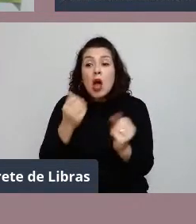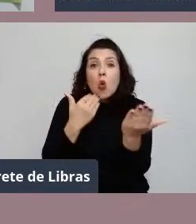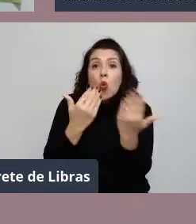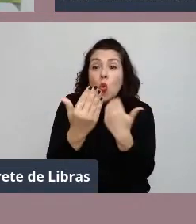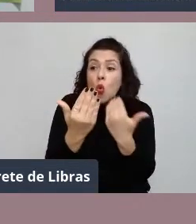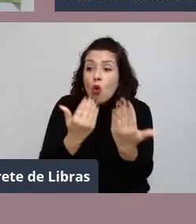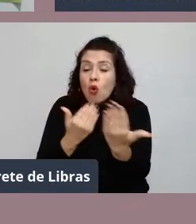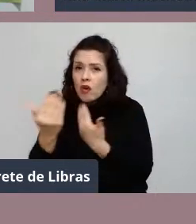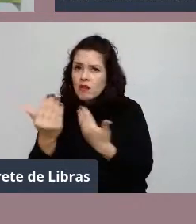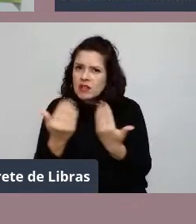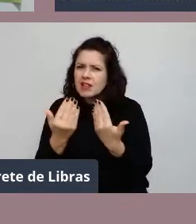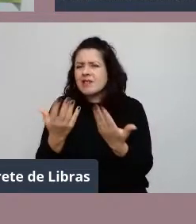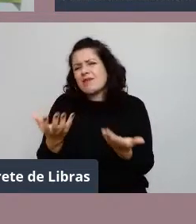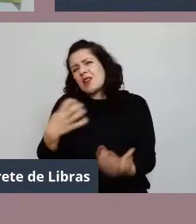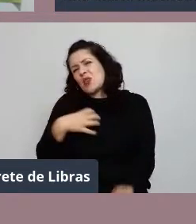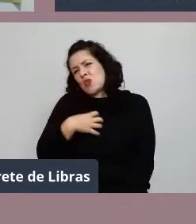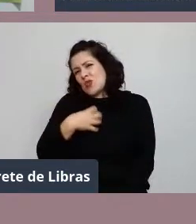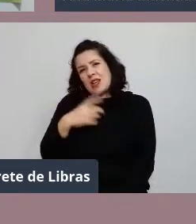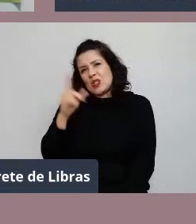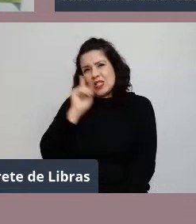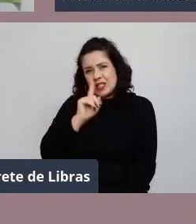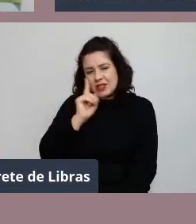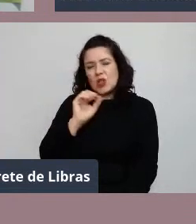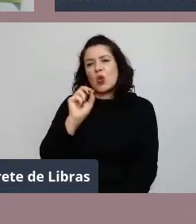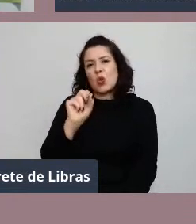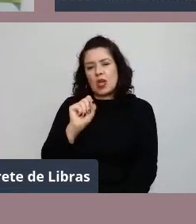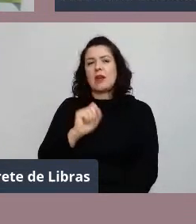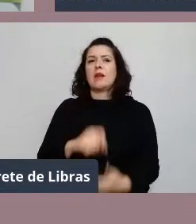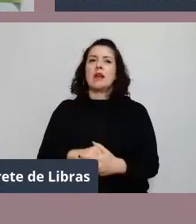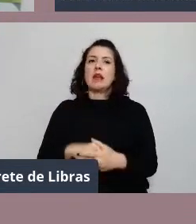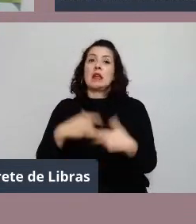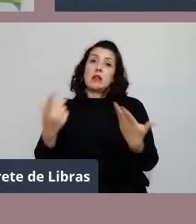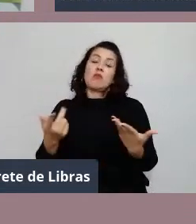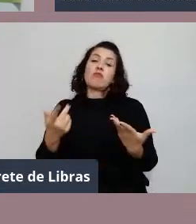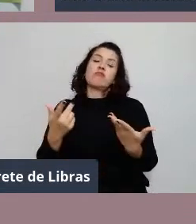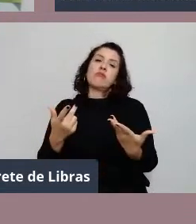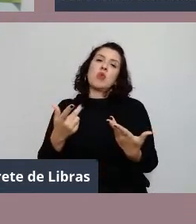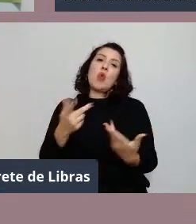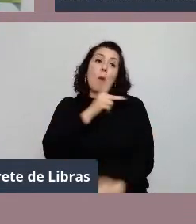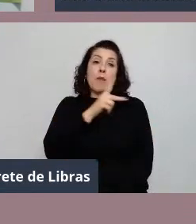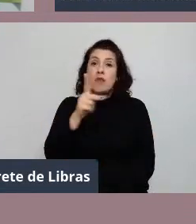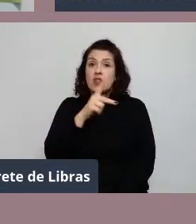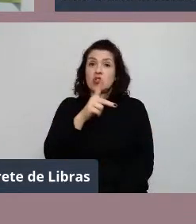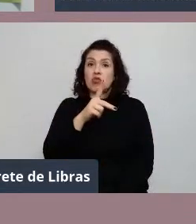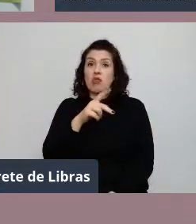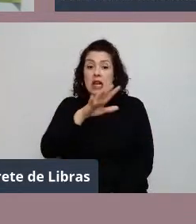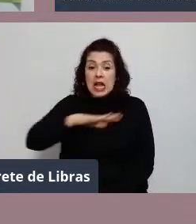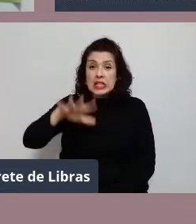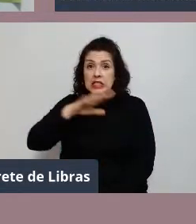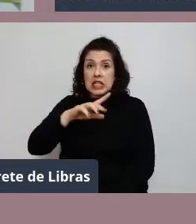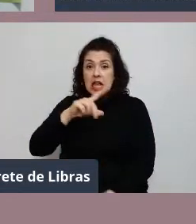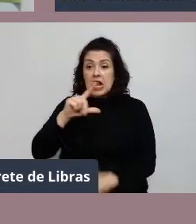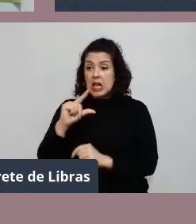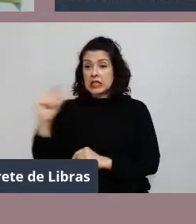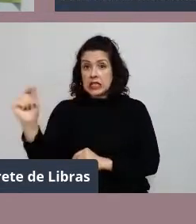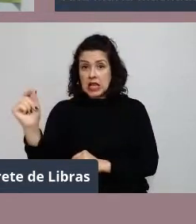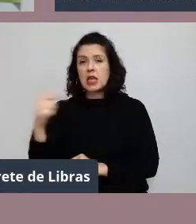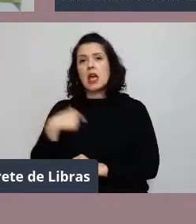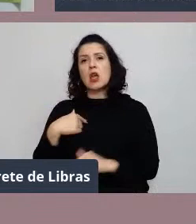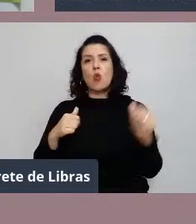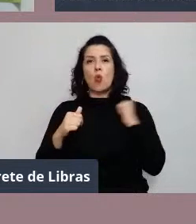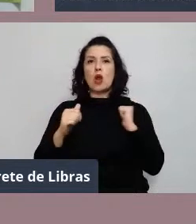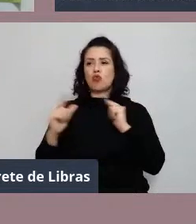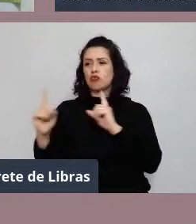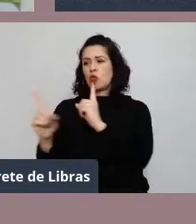nesse sistema americano que tem. O professor está na sala, o aluno vem e conversa individualmente sobre o que está fazendo ali, são as entrevistas.